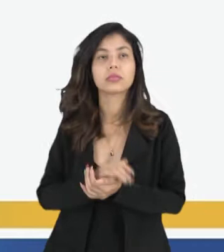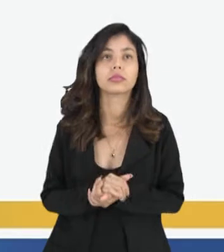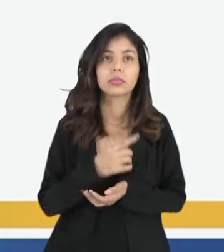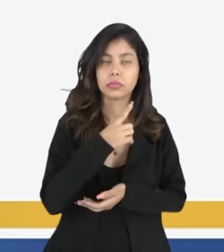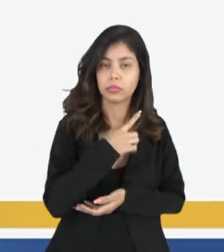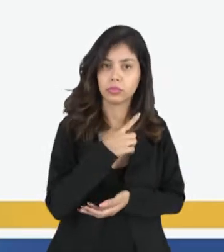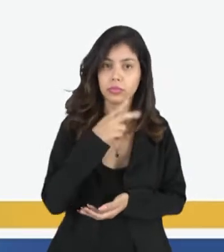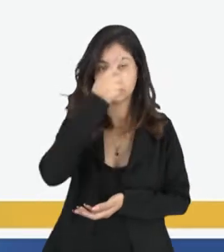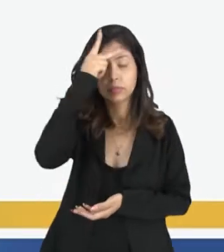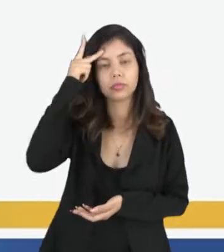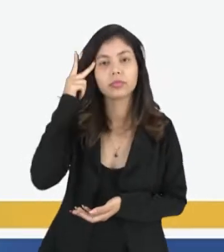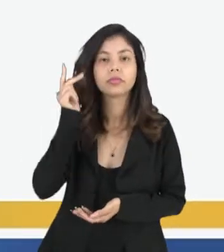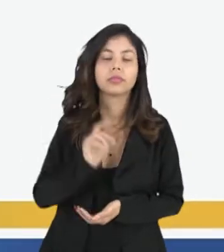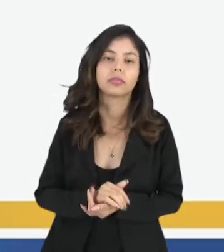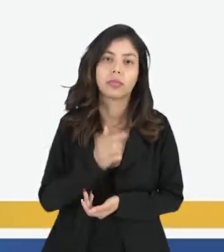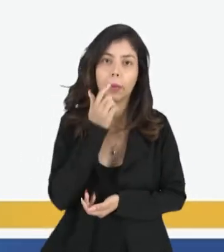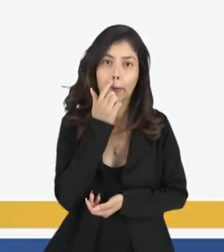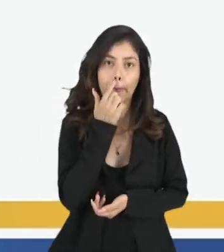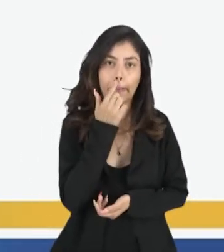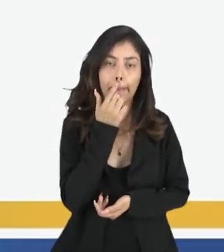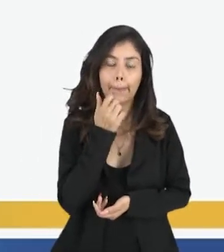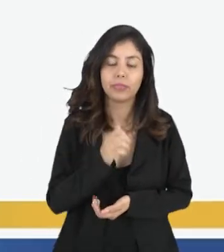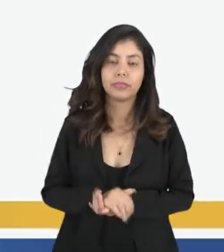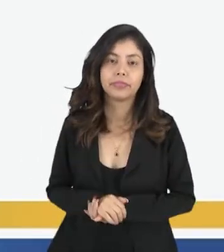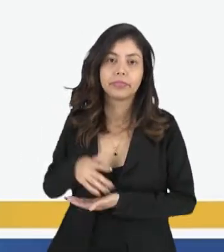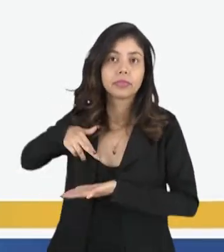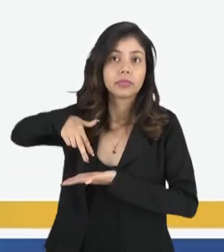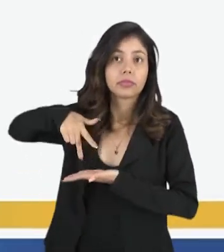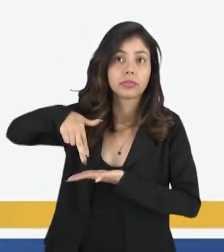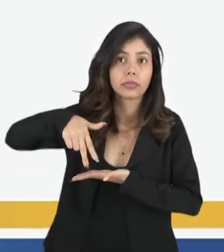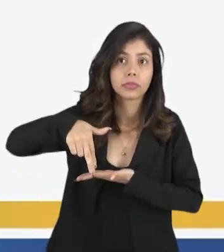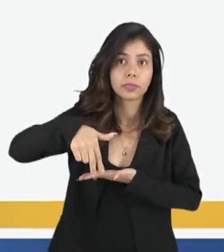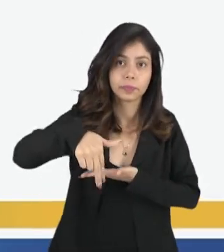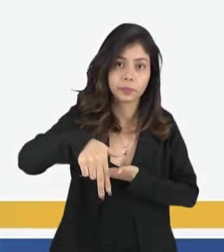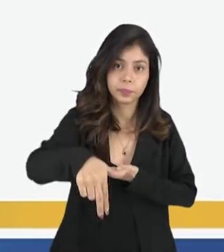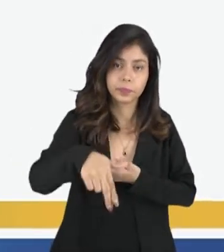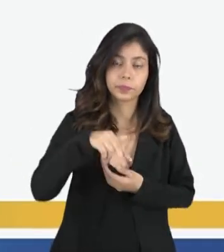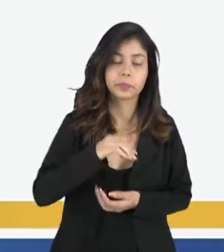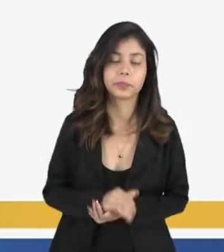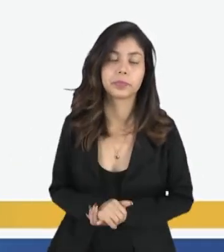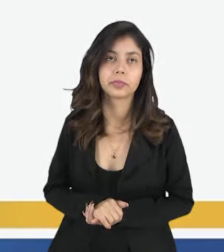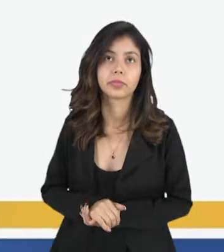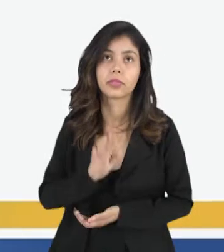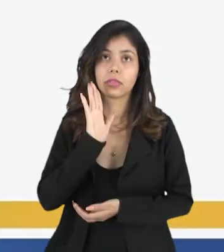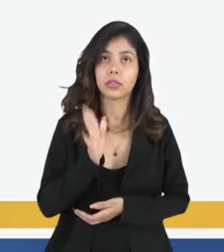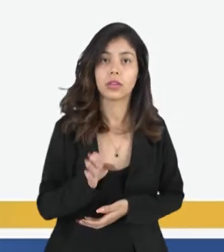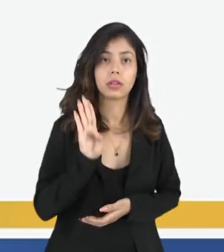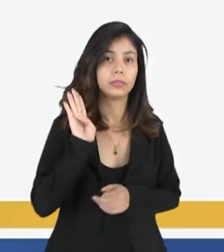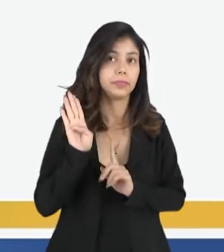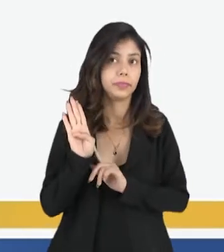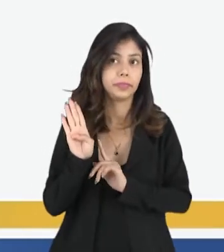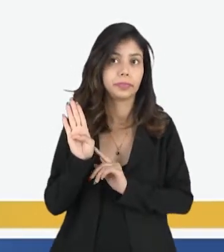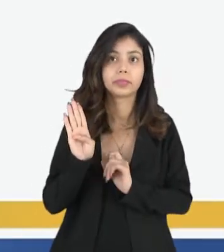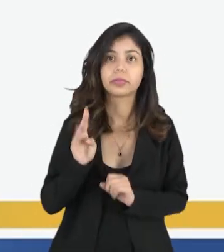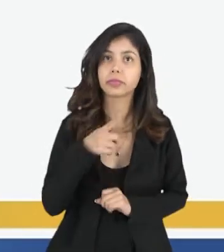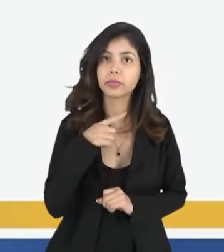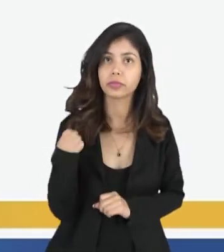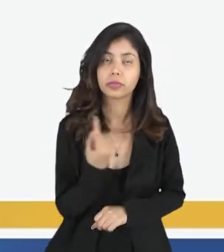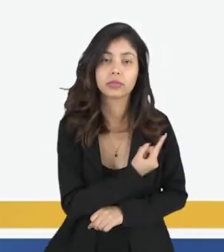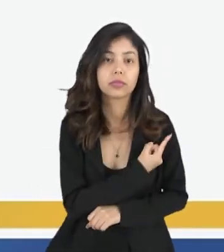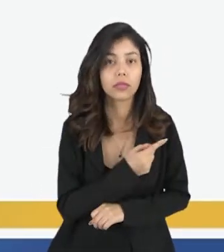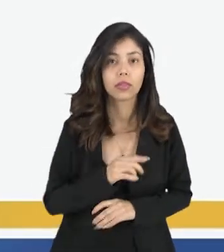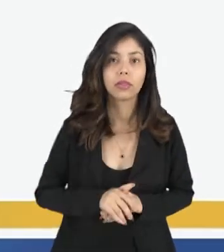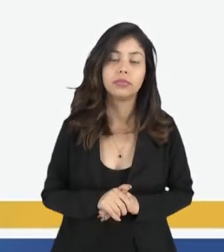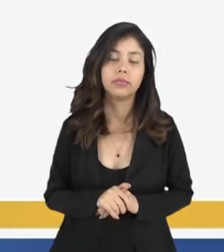existe uma pessoa descendo na escada rolante. Já na figura B, nós temos a